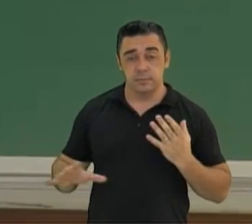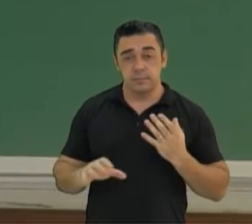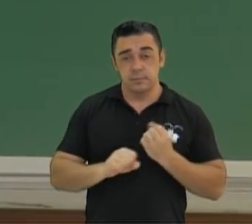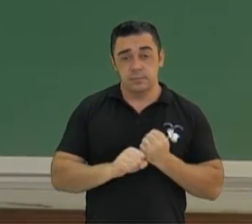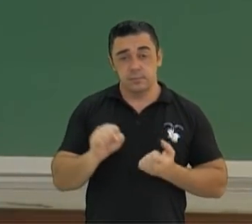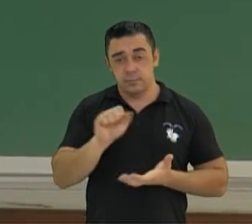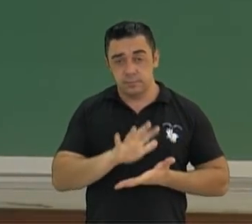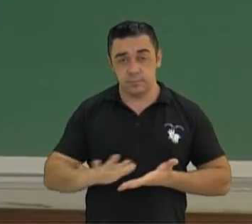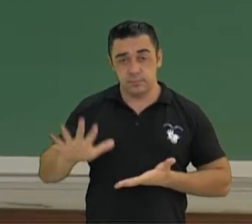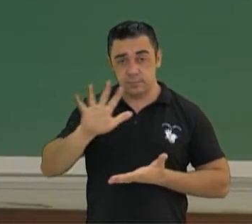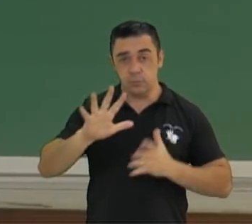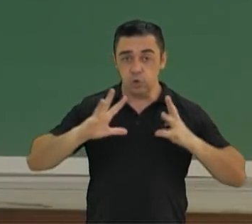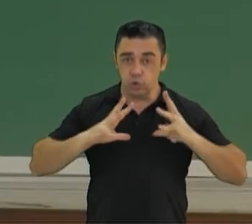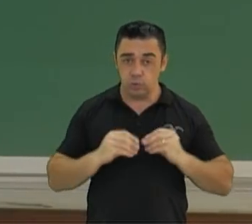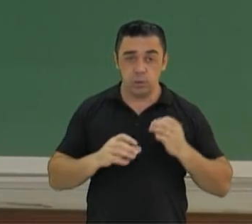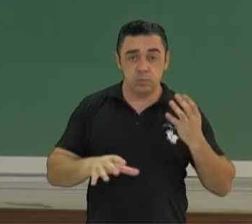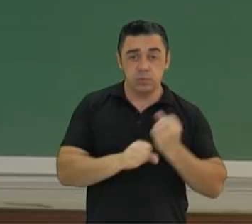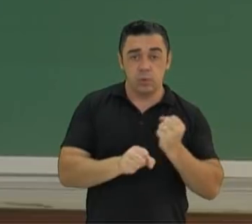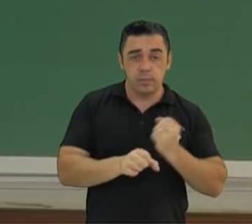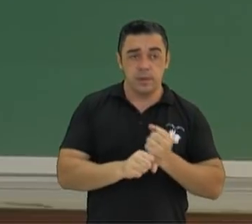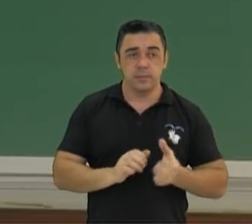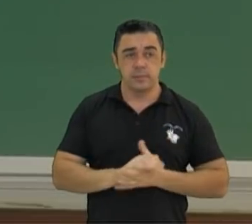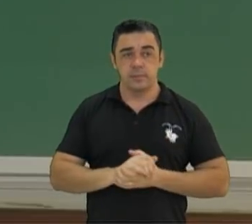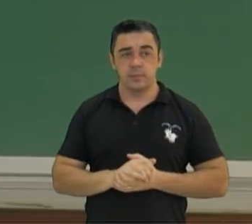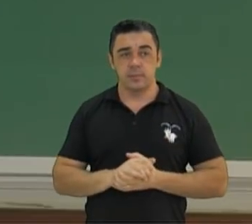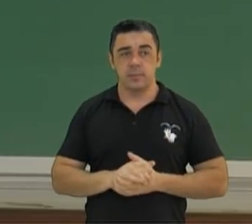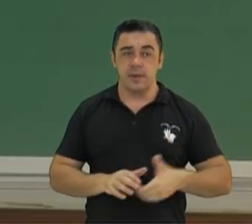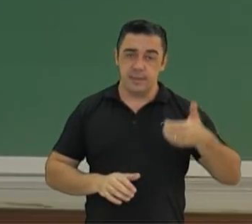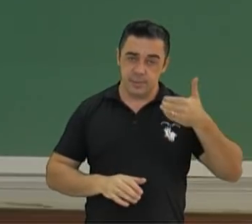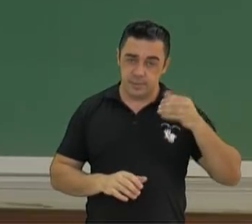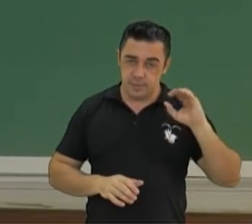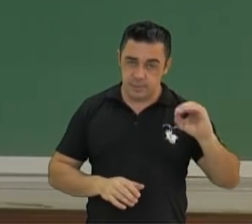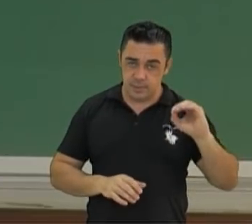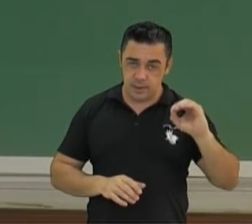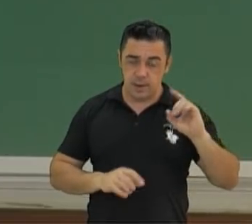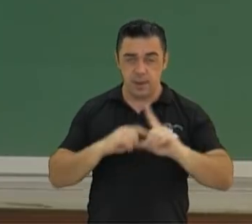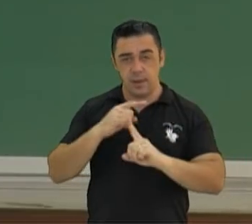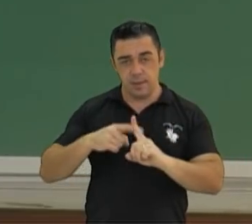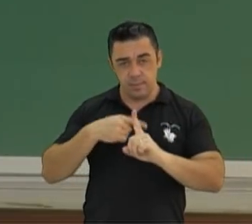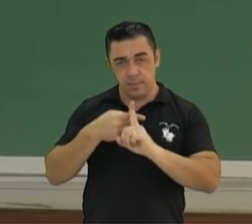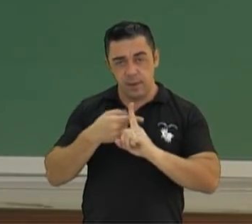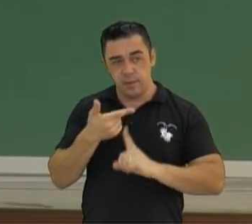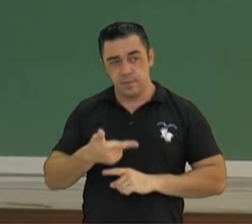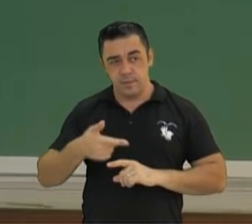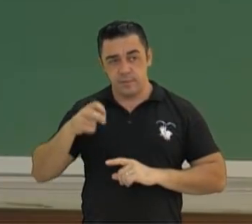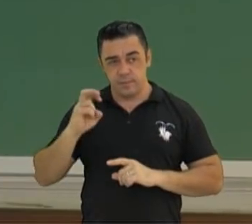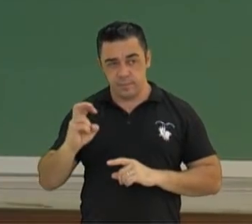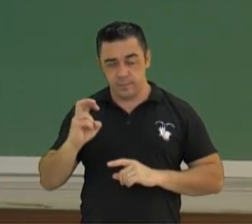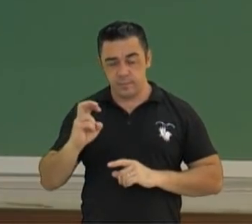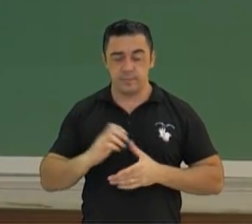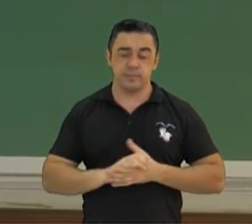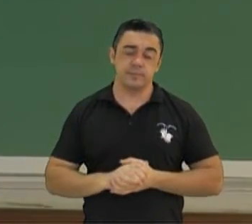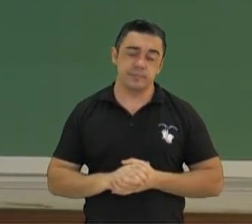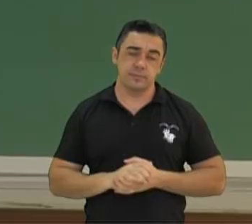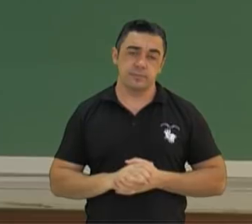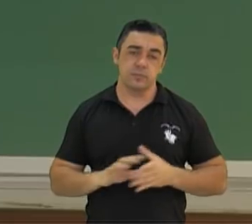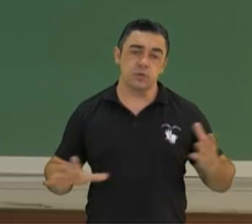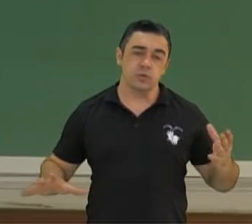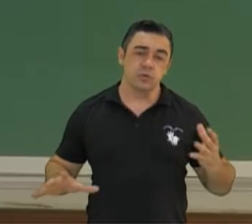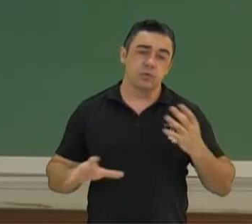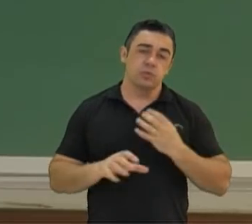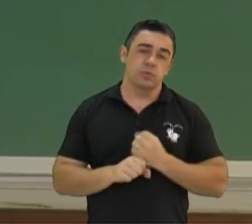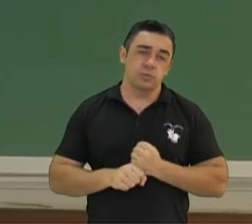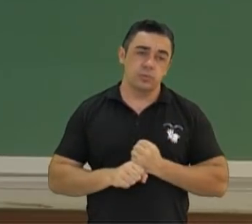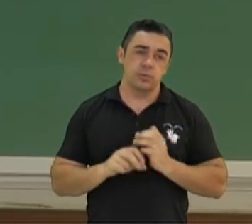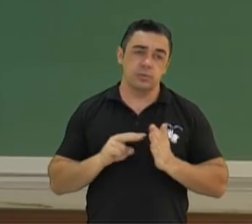área total, a gente tem que somar. Tem que somar quem? Somar a área total dos triângulos mais a área total do quadrado.